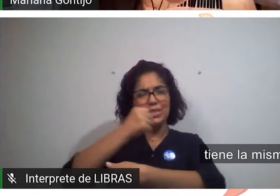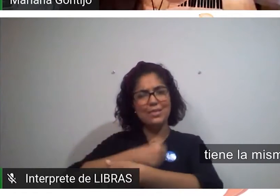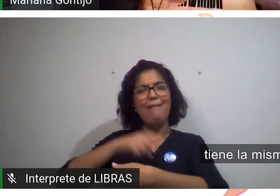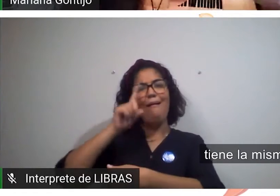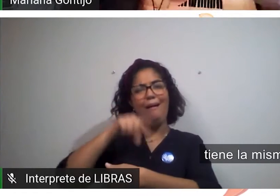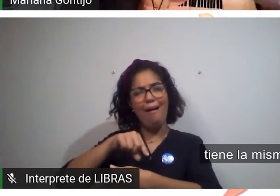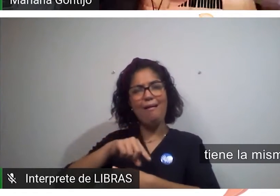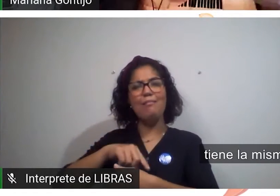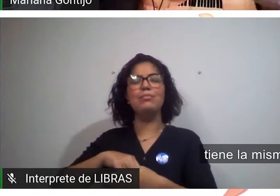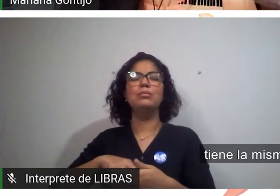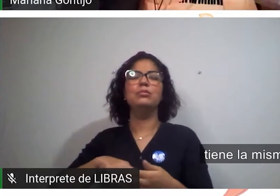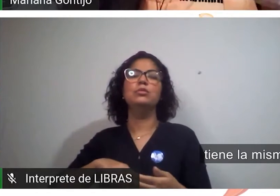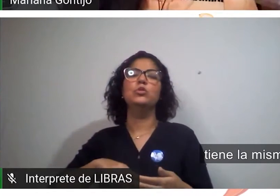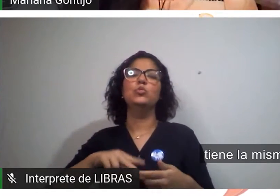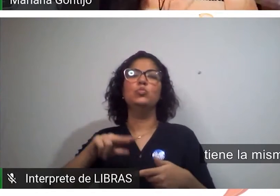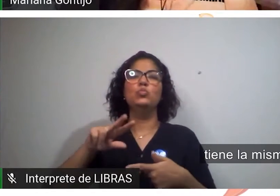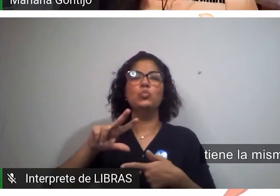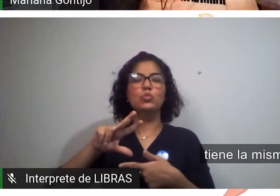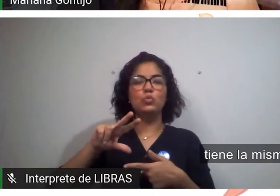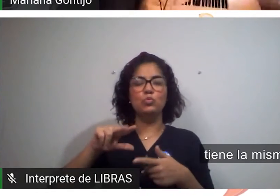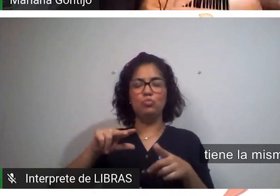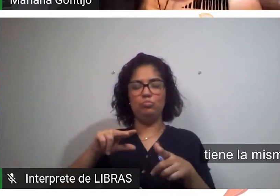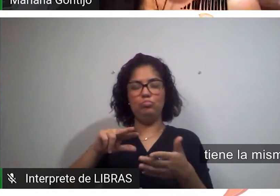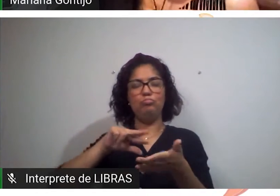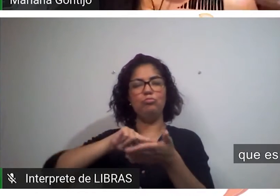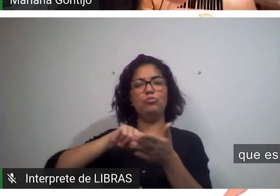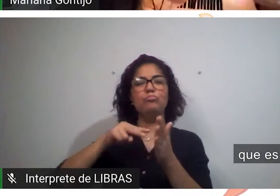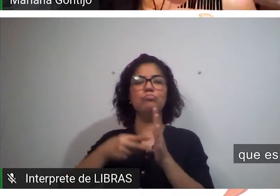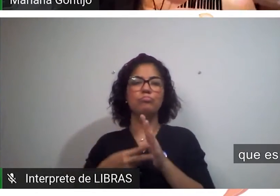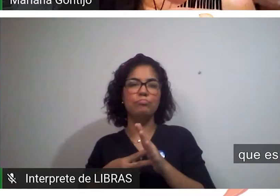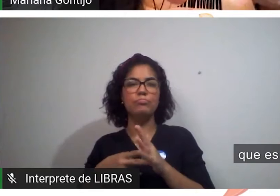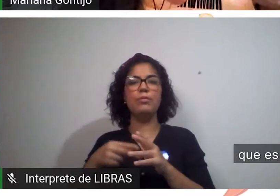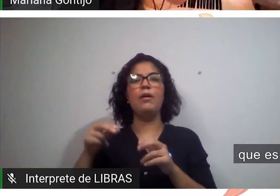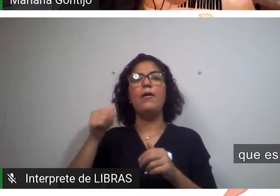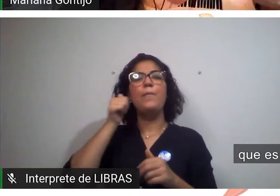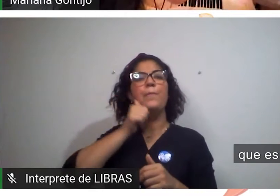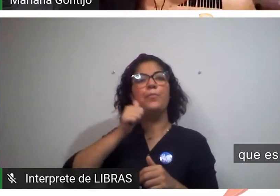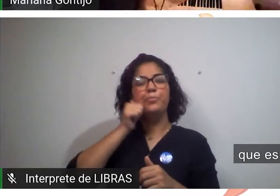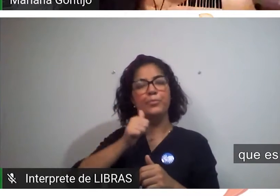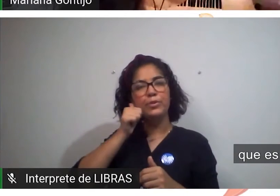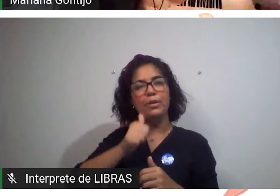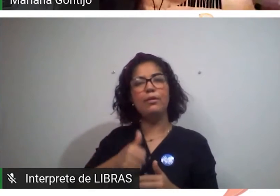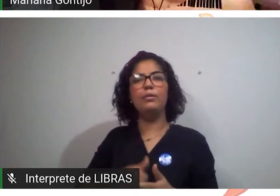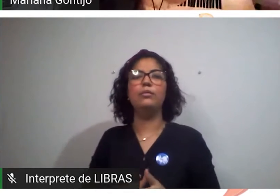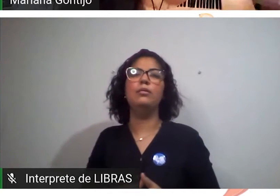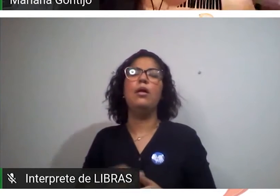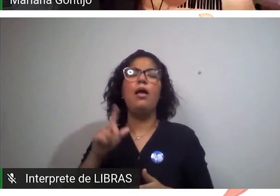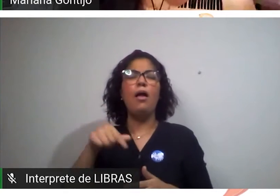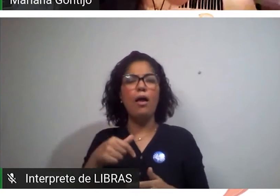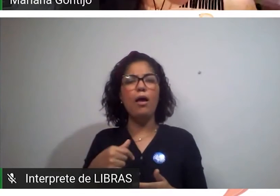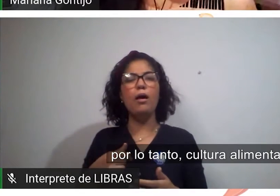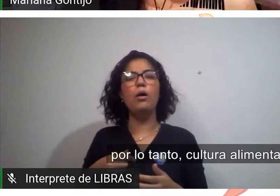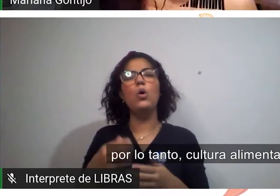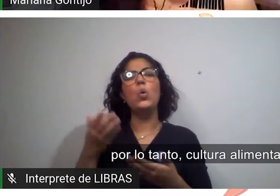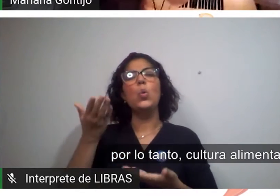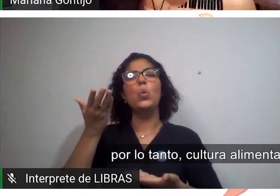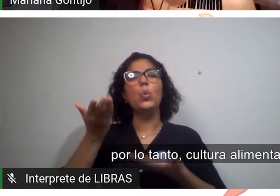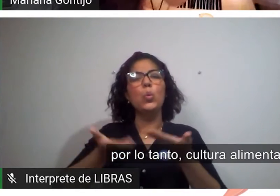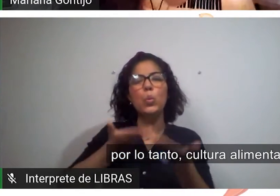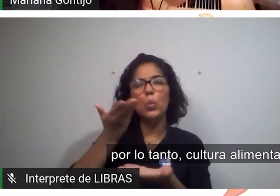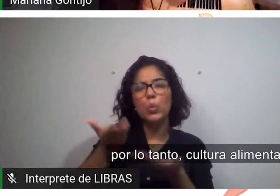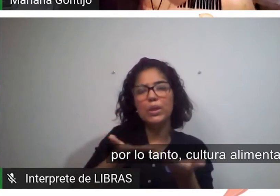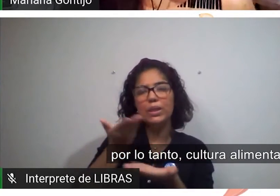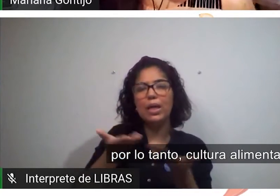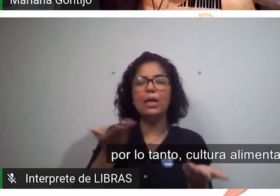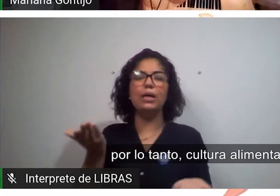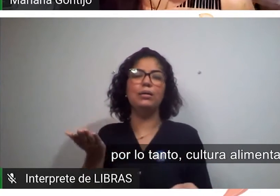mesma matriz da agricultura, que é o cultivo, que é o cuidado. Então, cultura